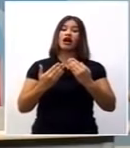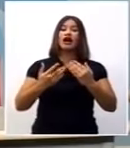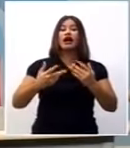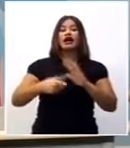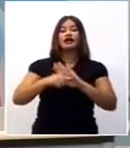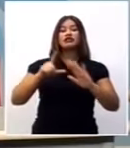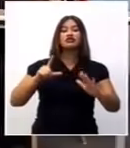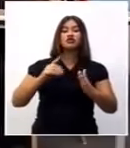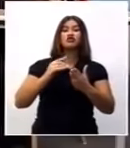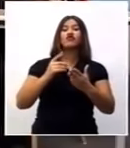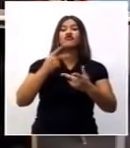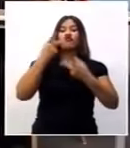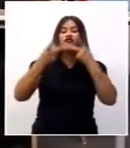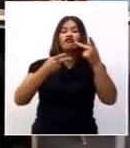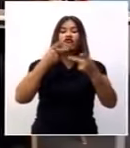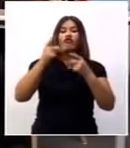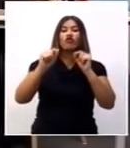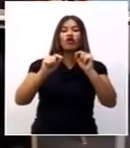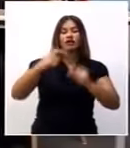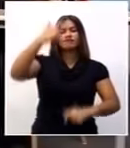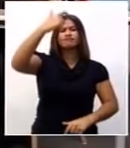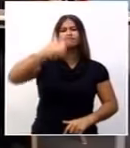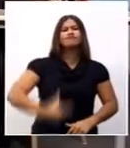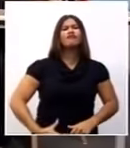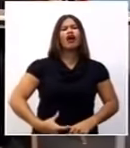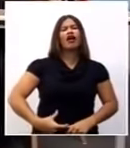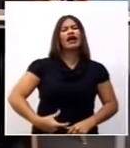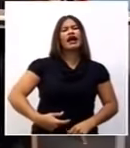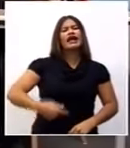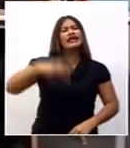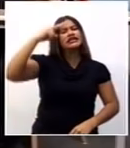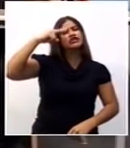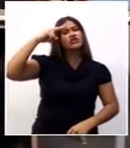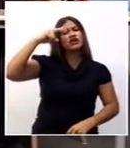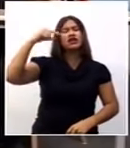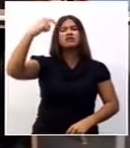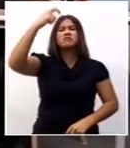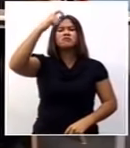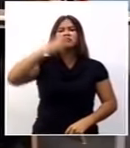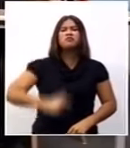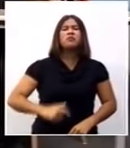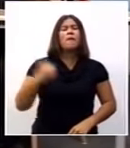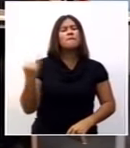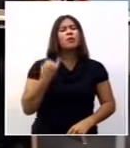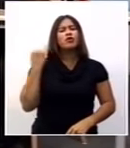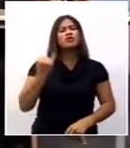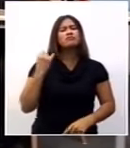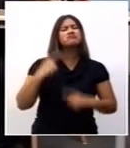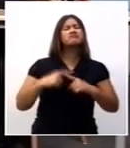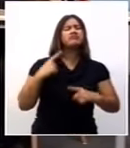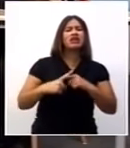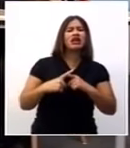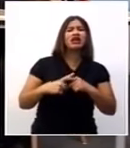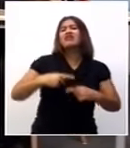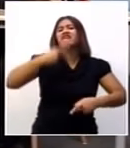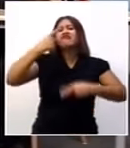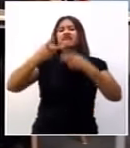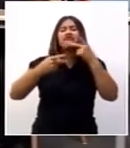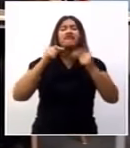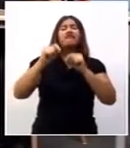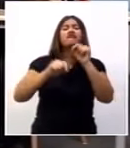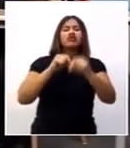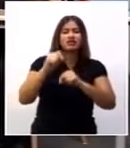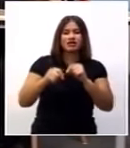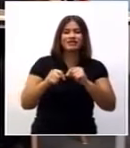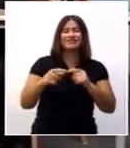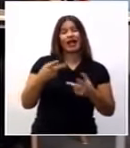o que faz um historiador. Qual é a importância de um historiador? O que o historiador faz? Ele nada mais faz do que trabalhar com